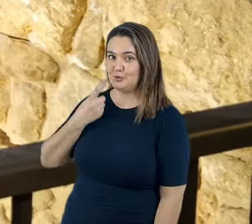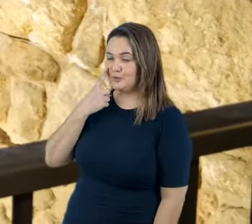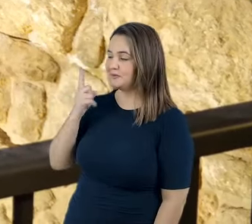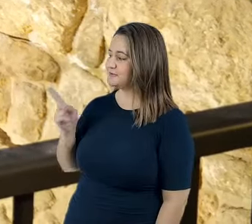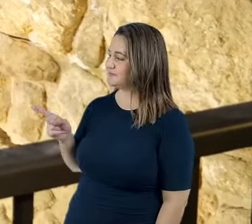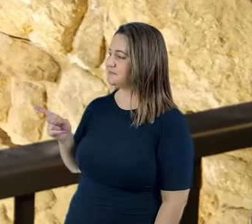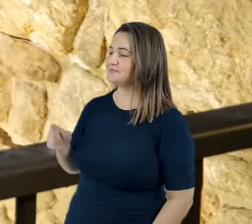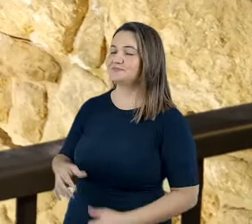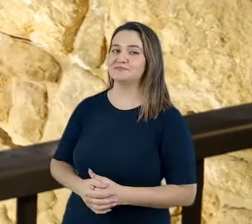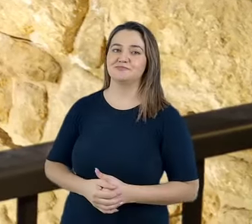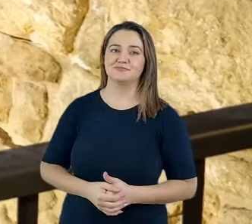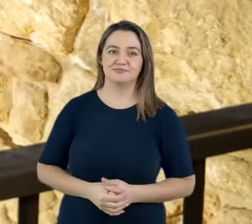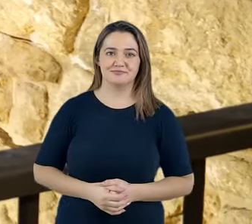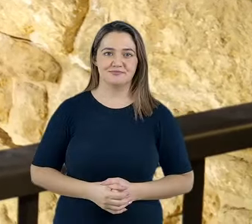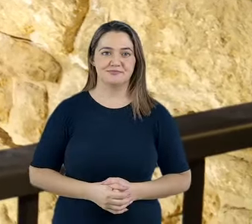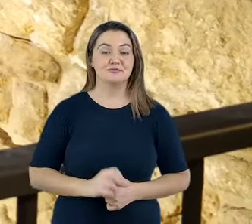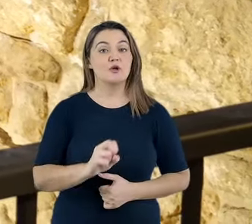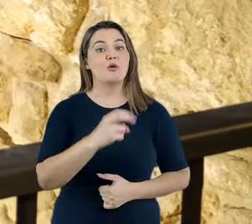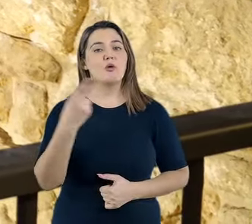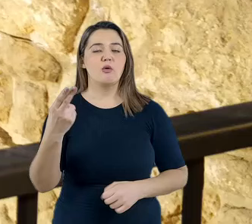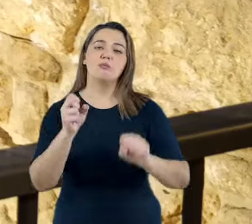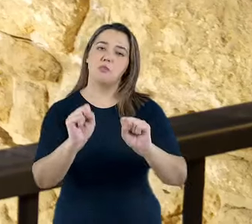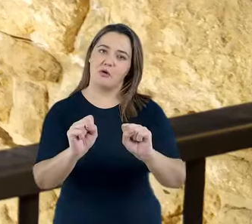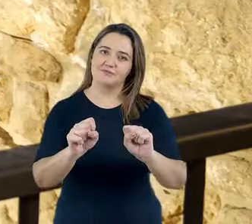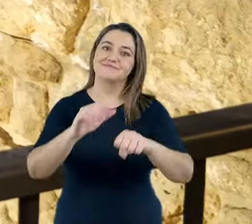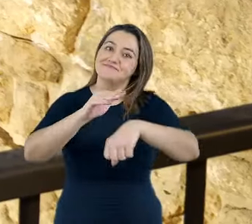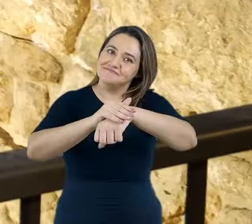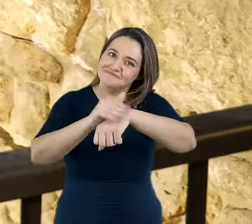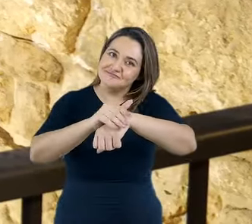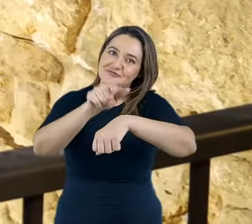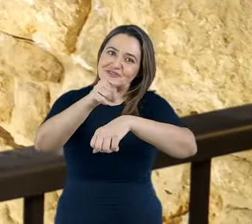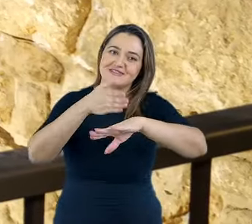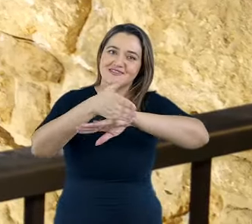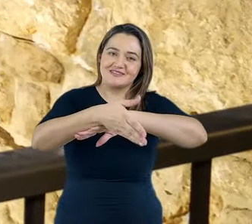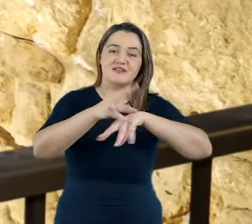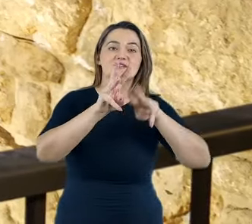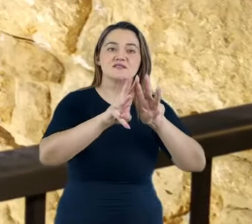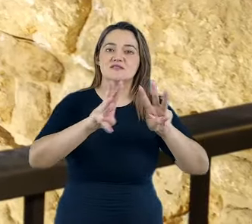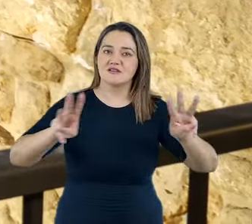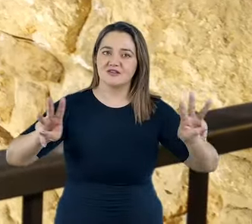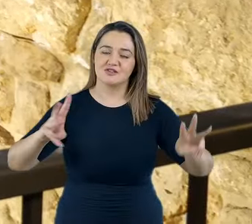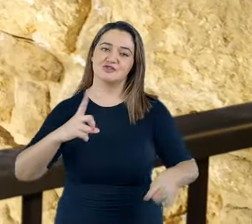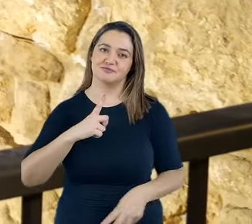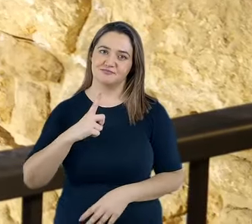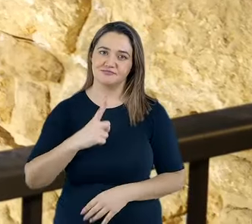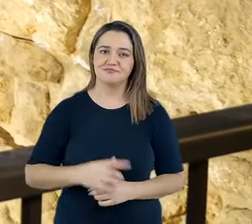0 operadora 12 21 27 3121, ou você pode também entrar no site